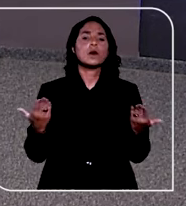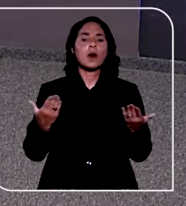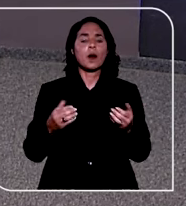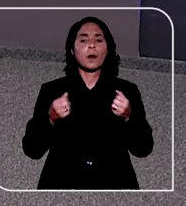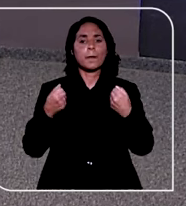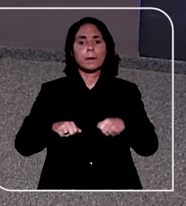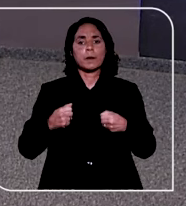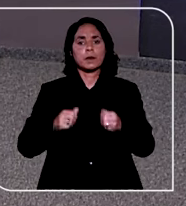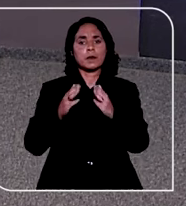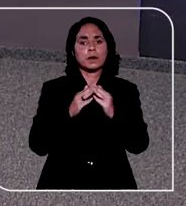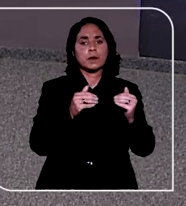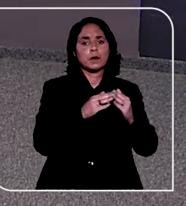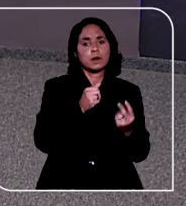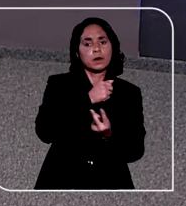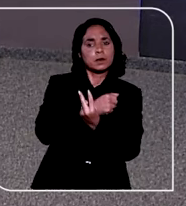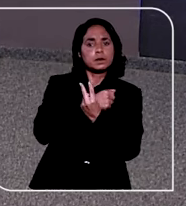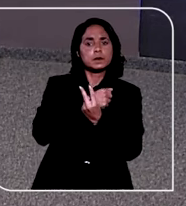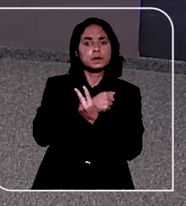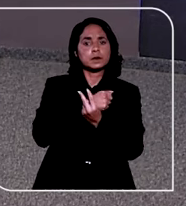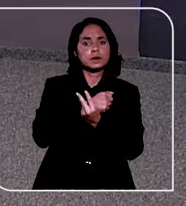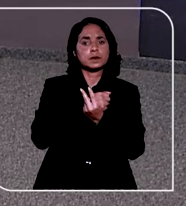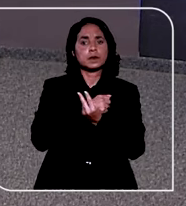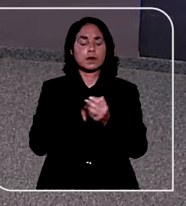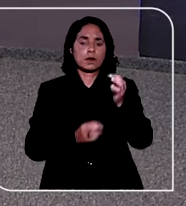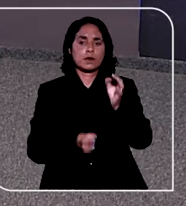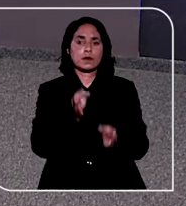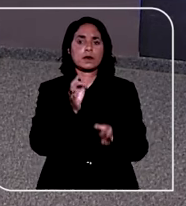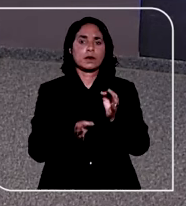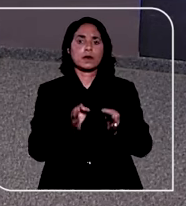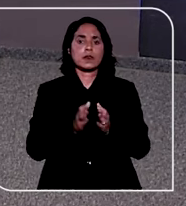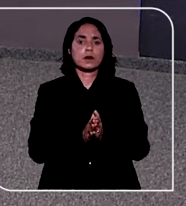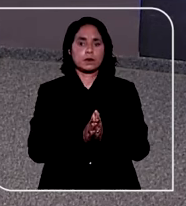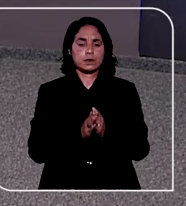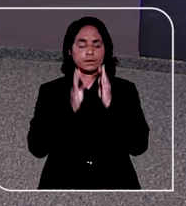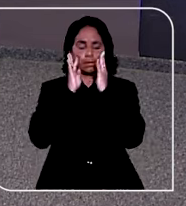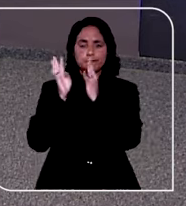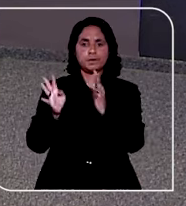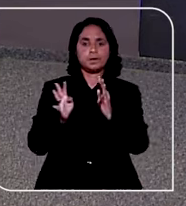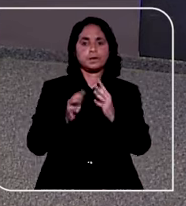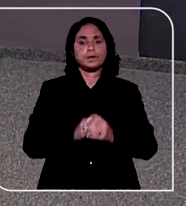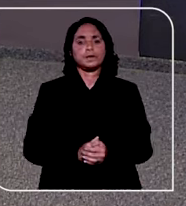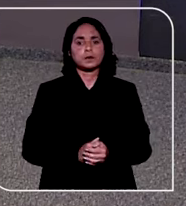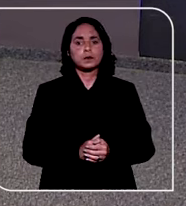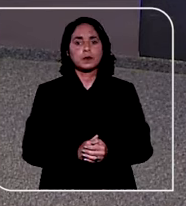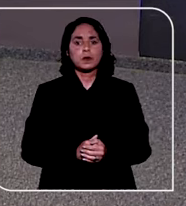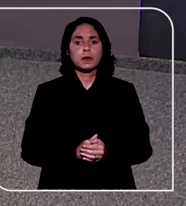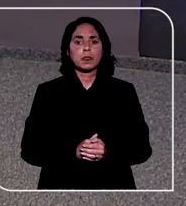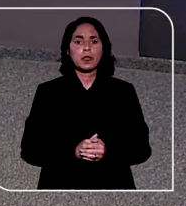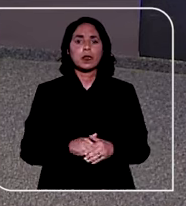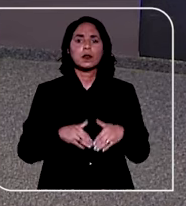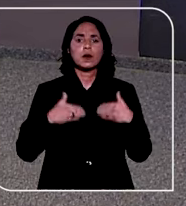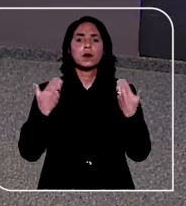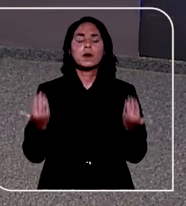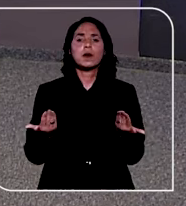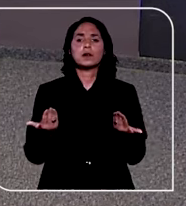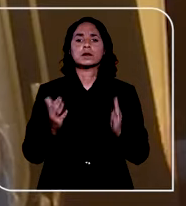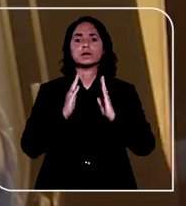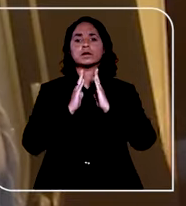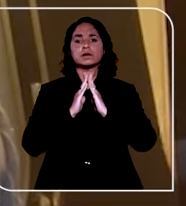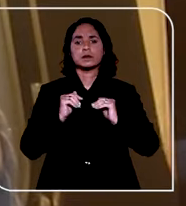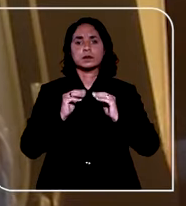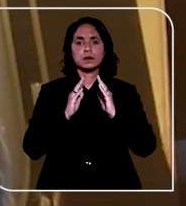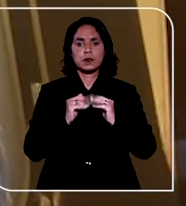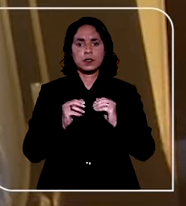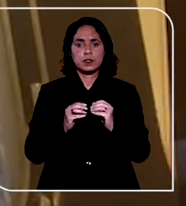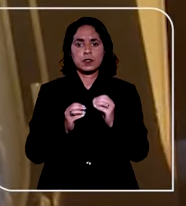solicitado um pedido de tutela cautelar na justiça Vamos ouvir quando ele precisa